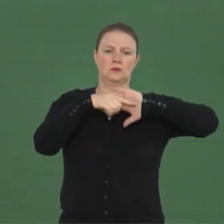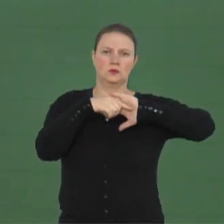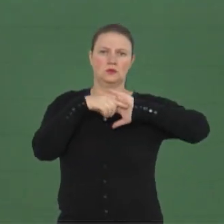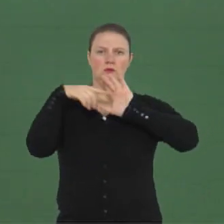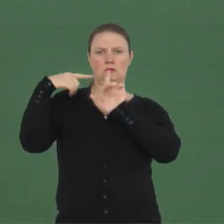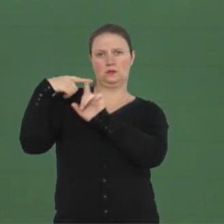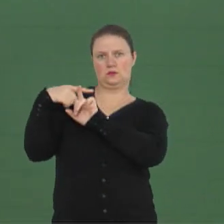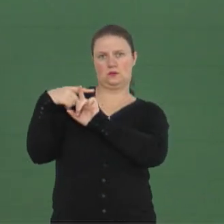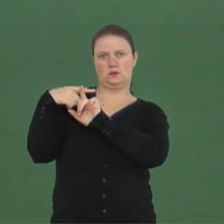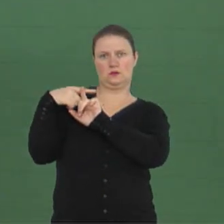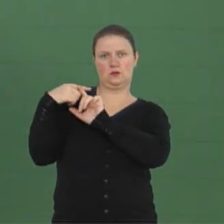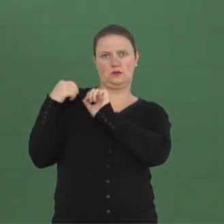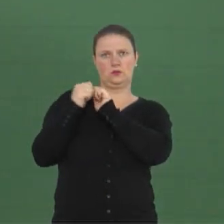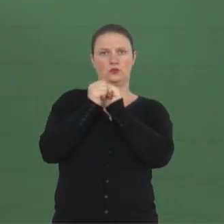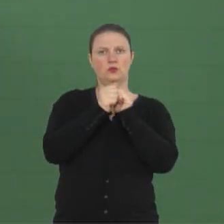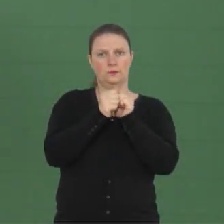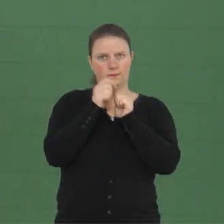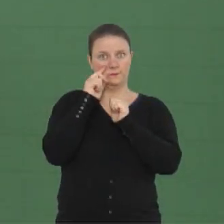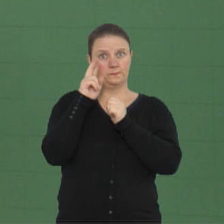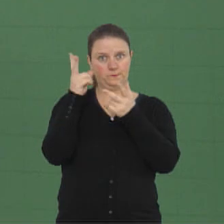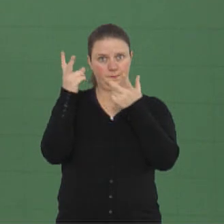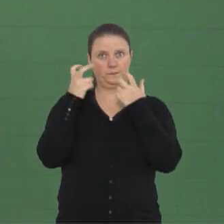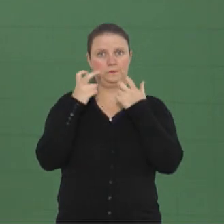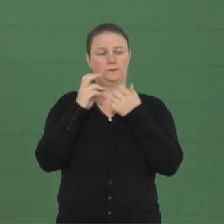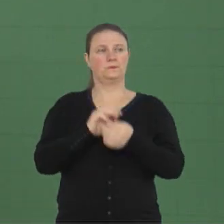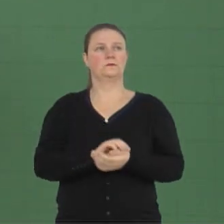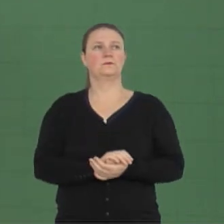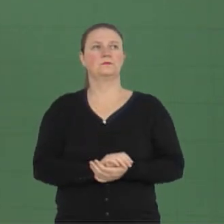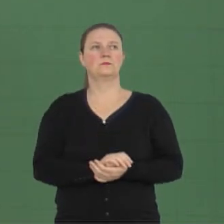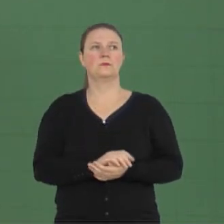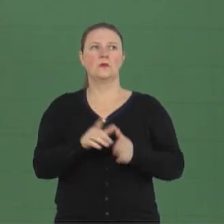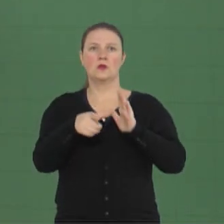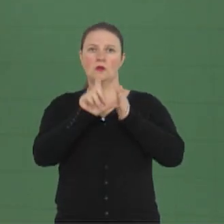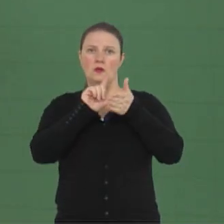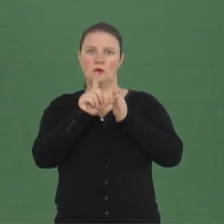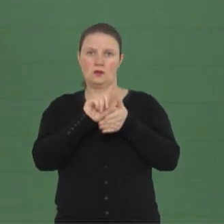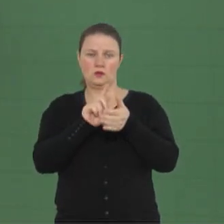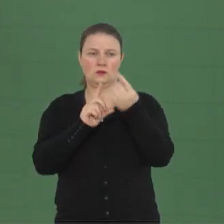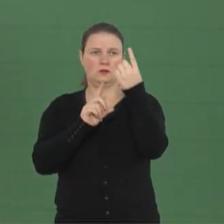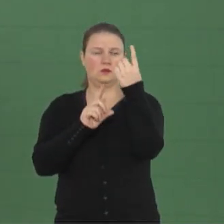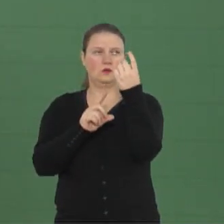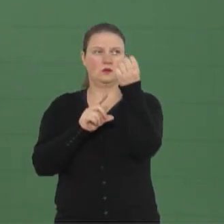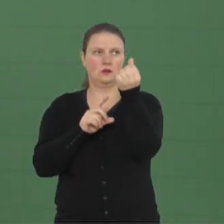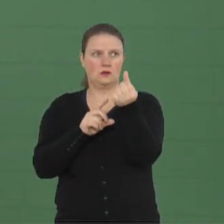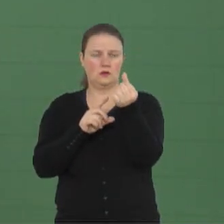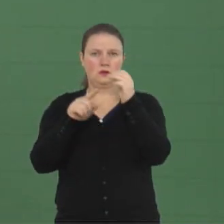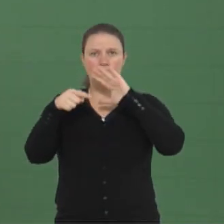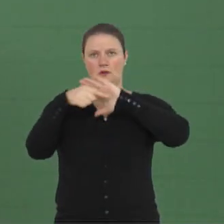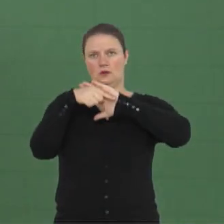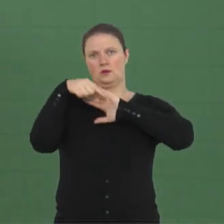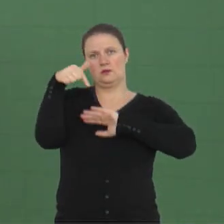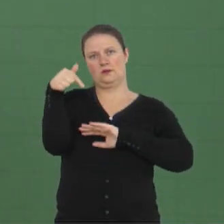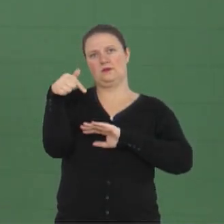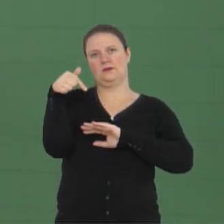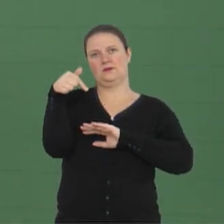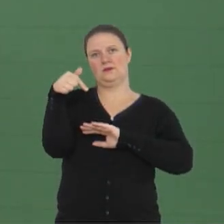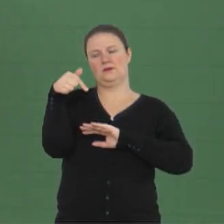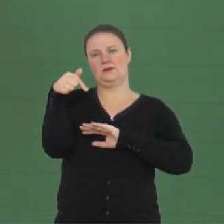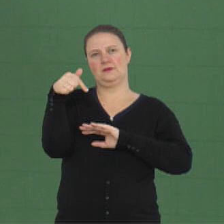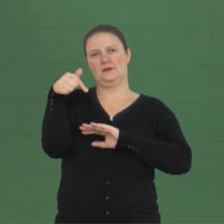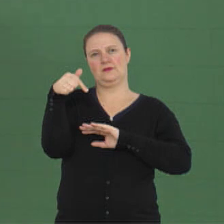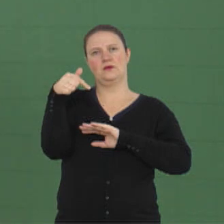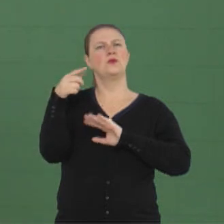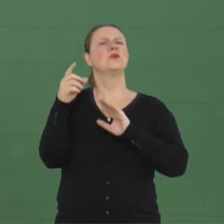está junto, ok? Então, neste momento, eu farei 16 menos 7. E quanto